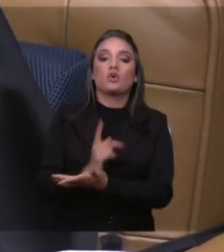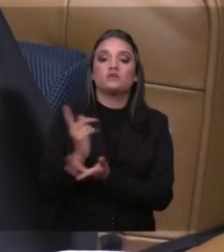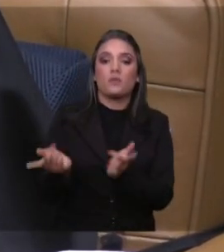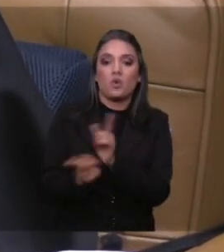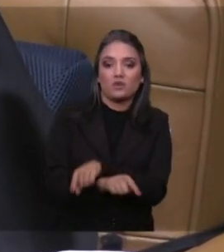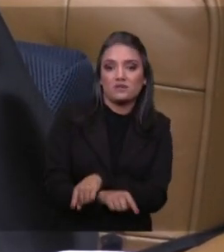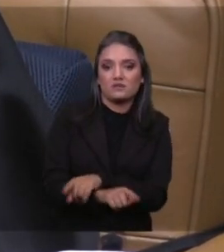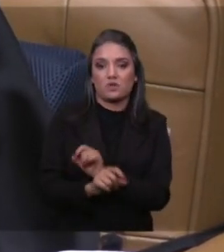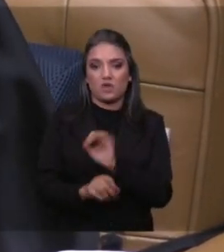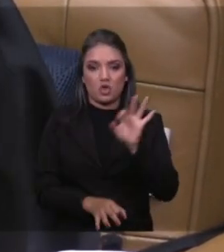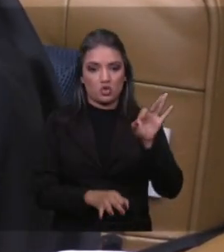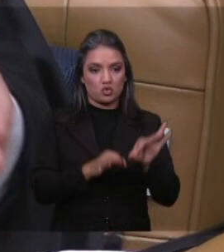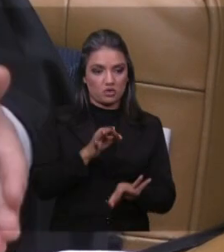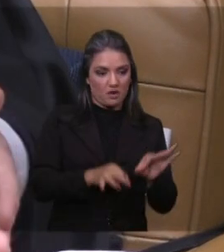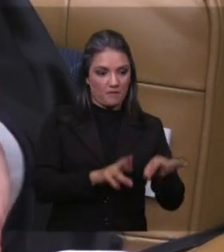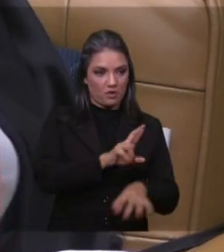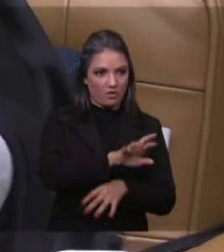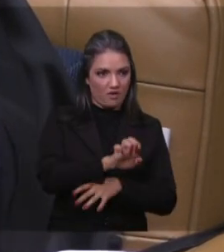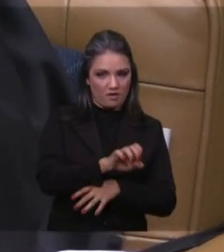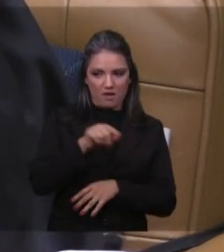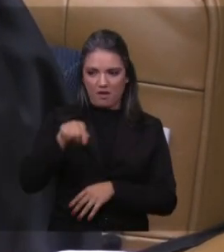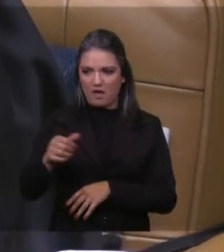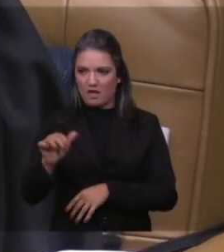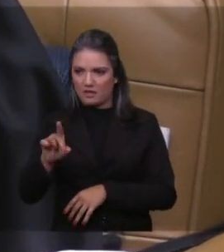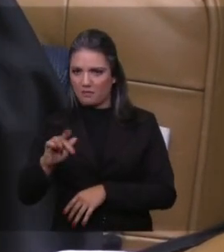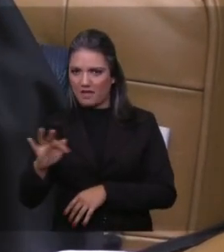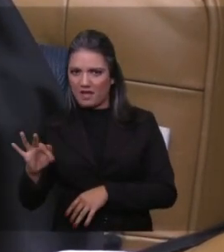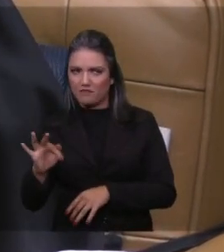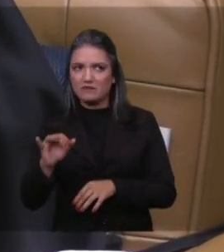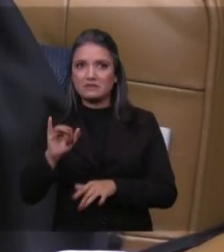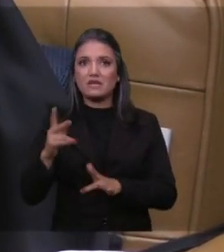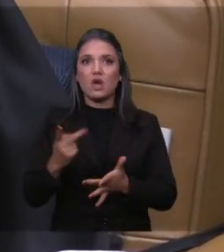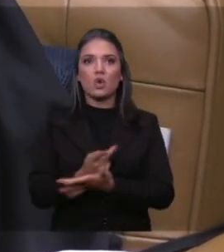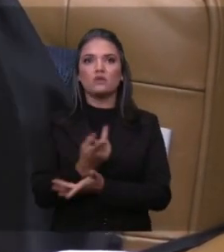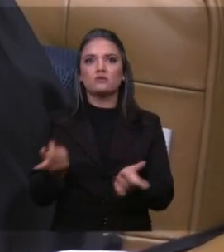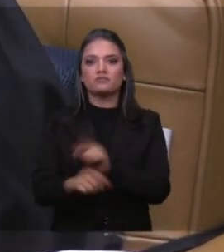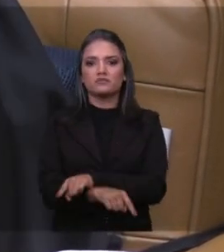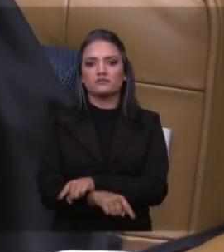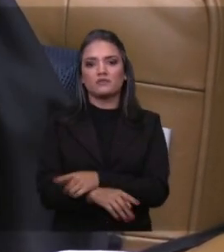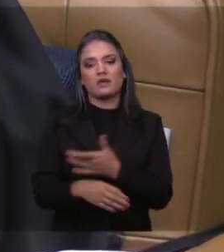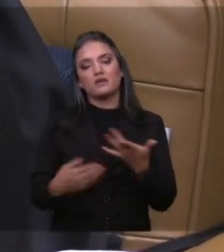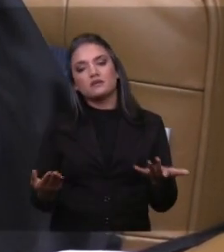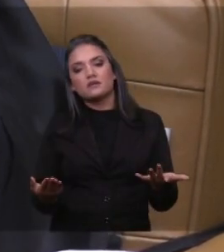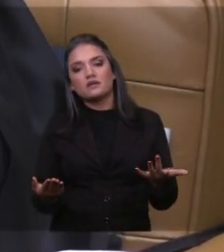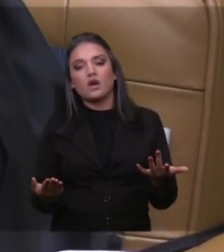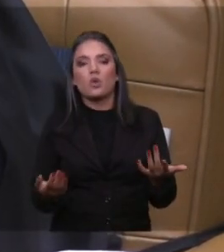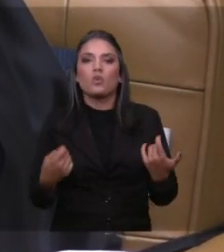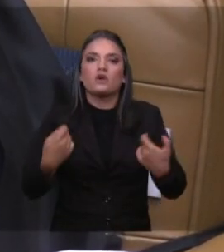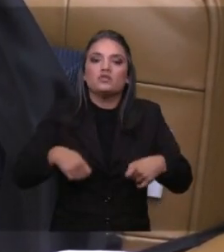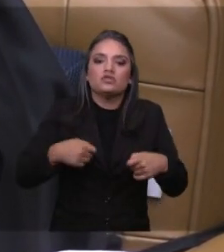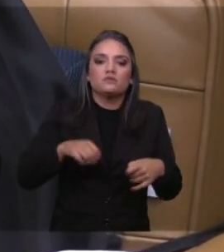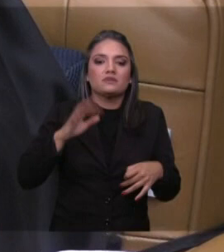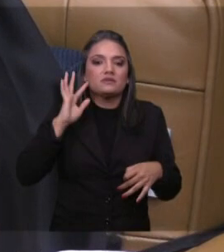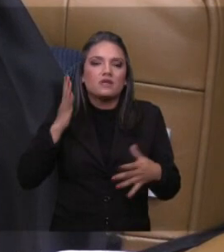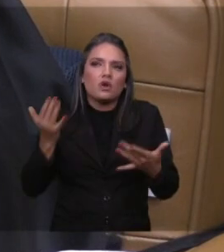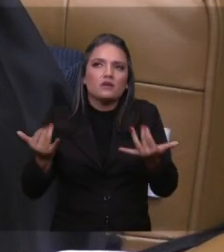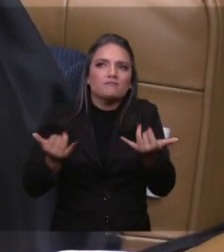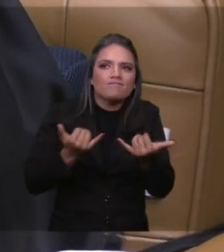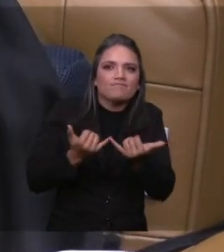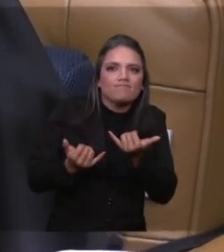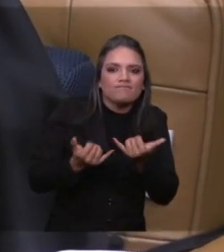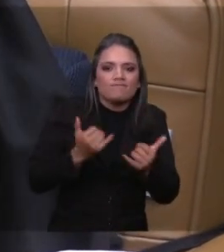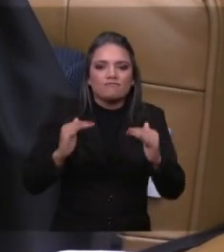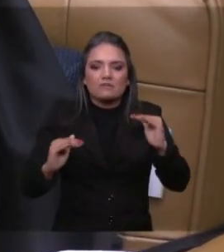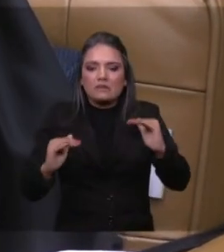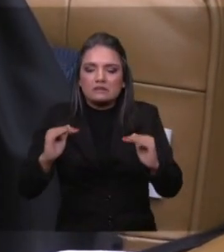externa entre o julgamento extraordinário na DPF, nós teríamos que dar, portanto, uma certa similitude